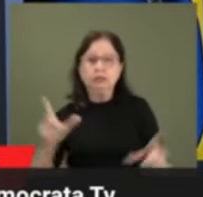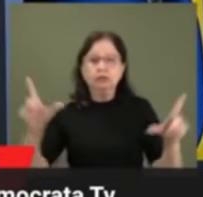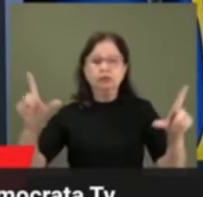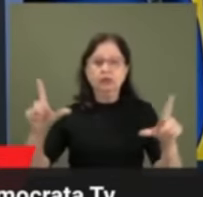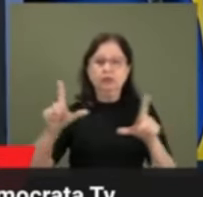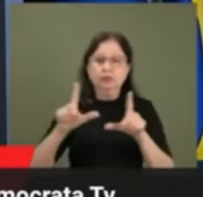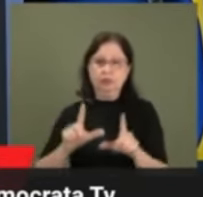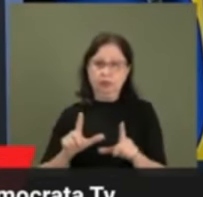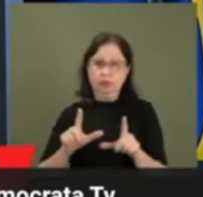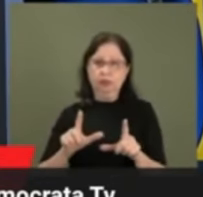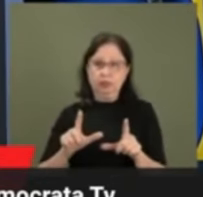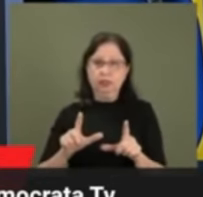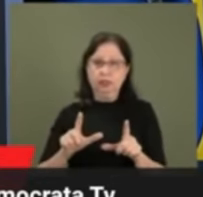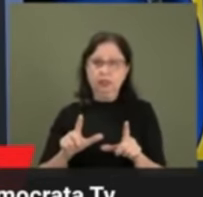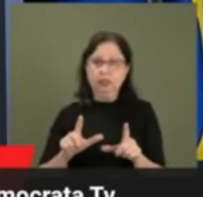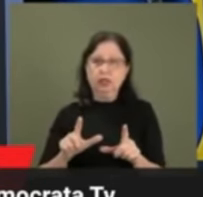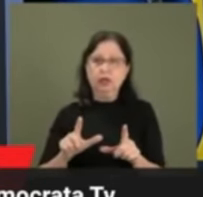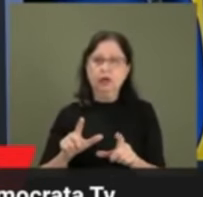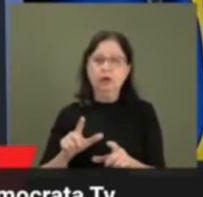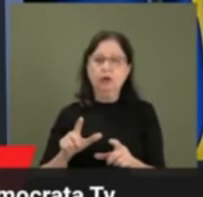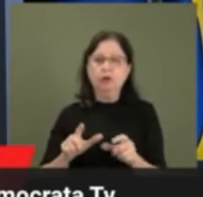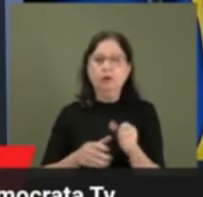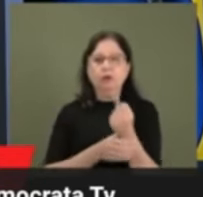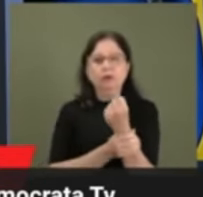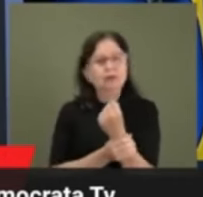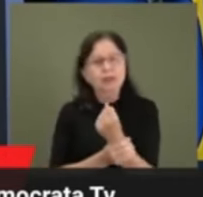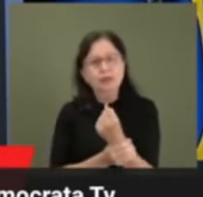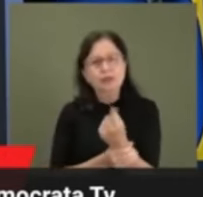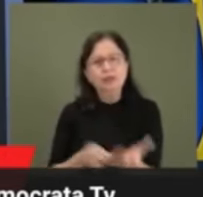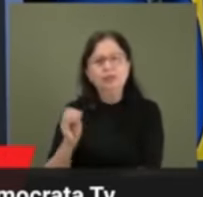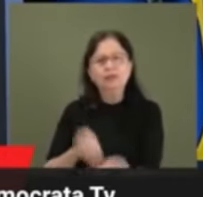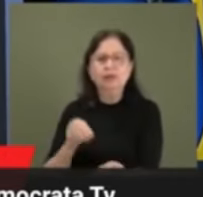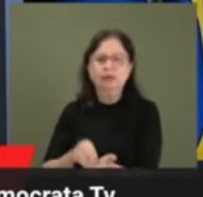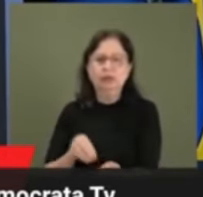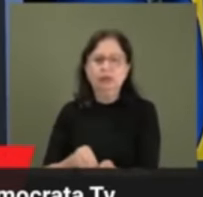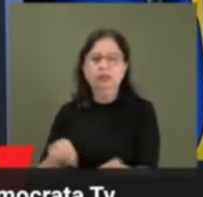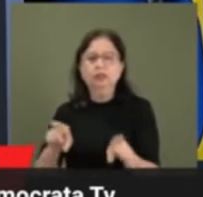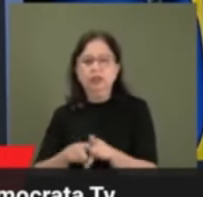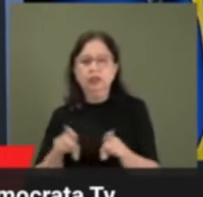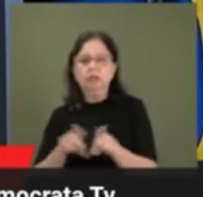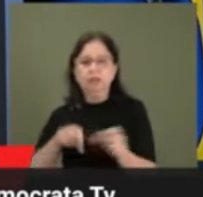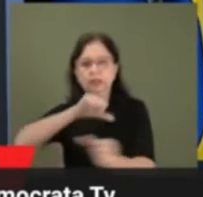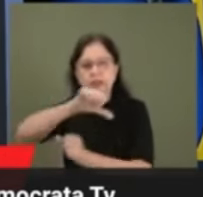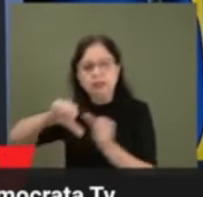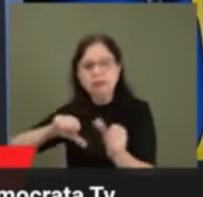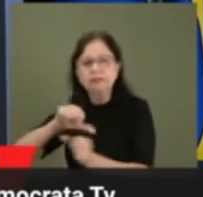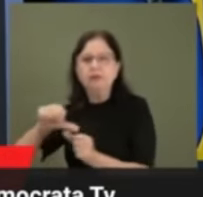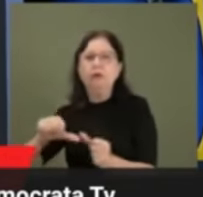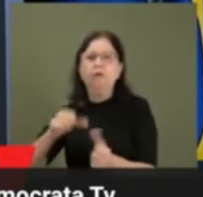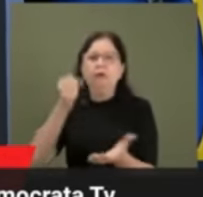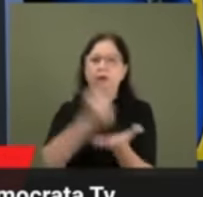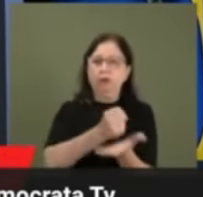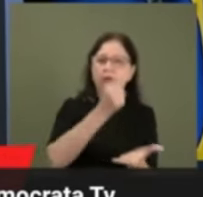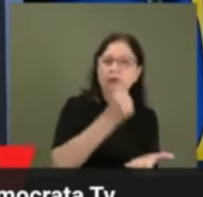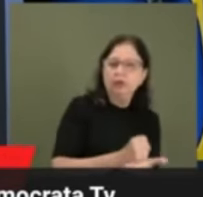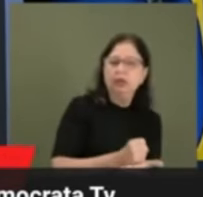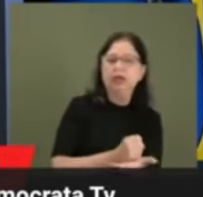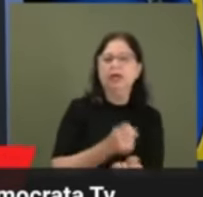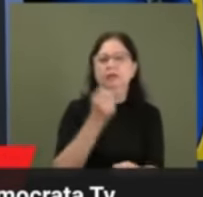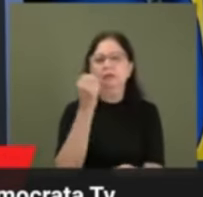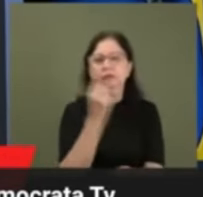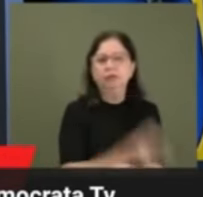que tenhamos nossas ferramentas de trabalho geração formal de empregos e da capacidade de mape armos a indústria Já que é